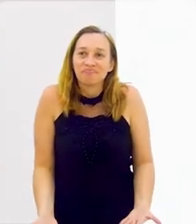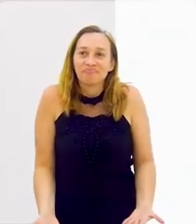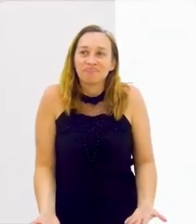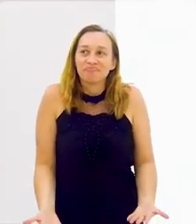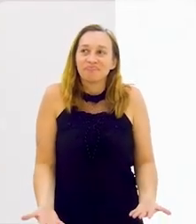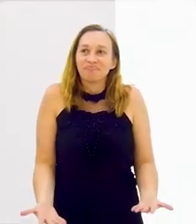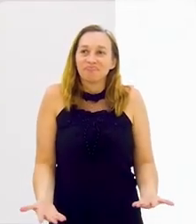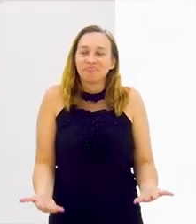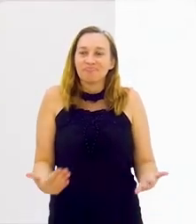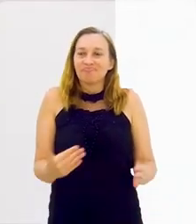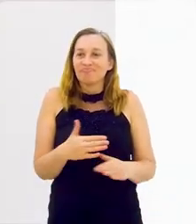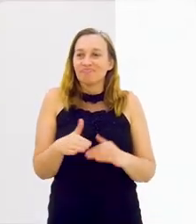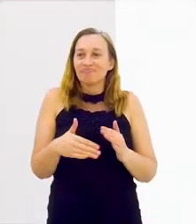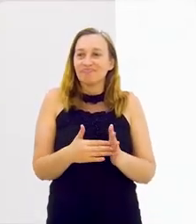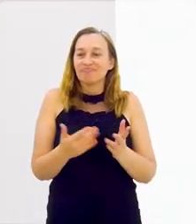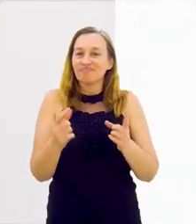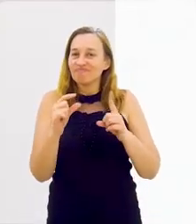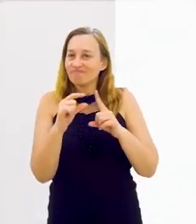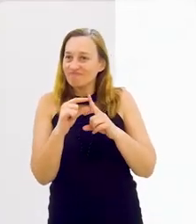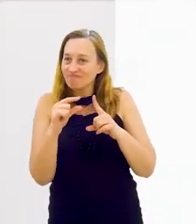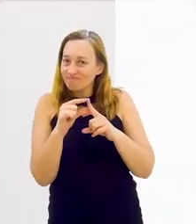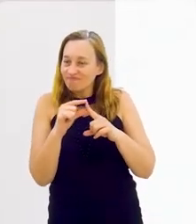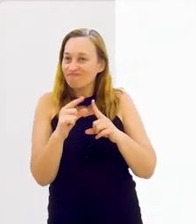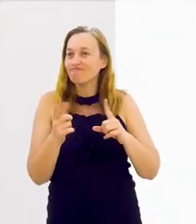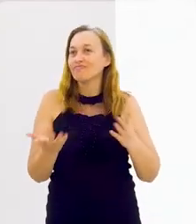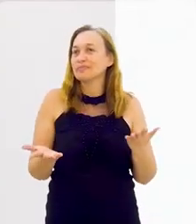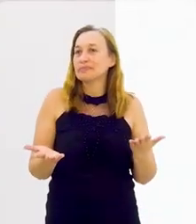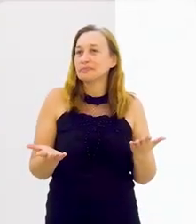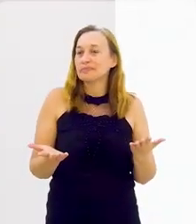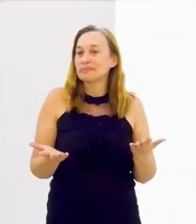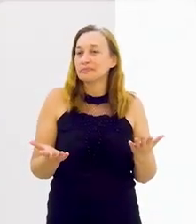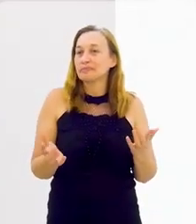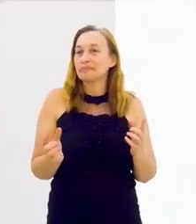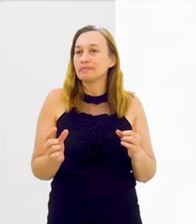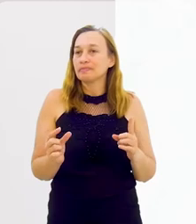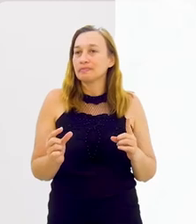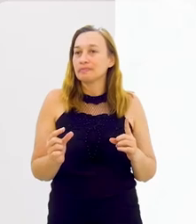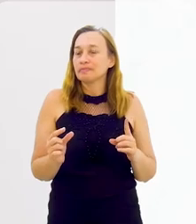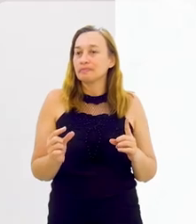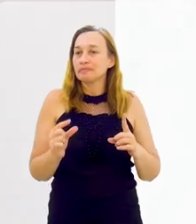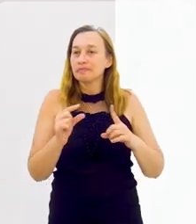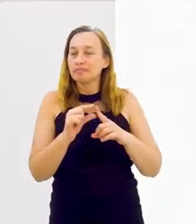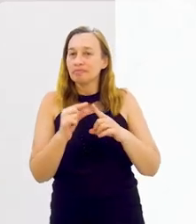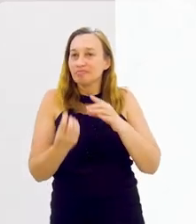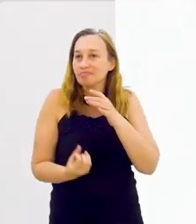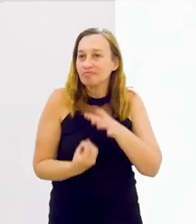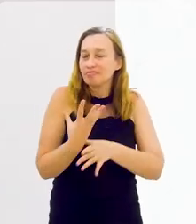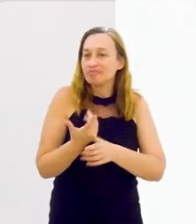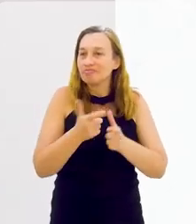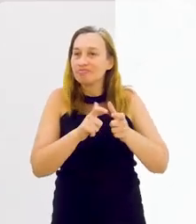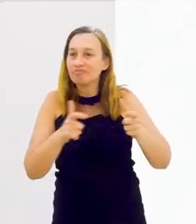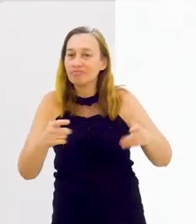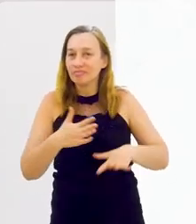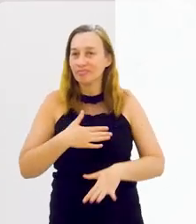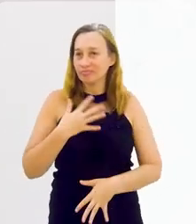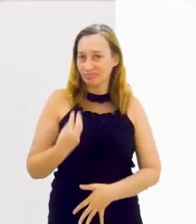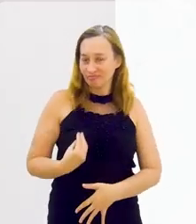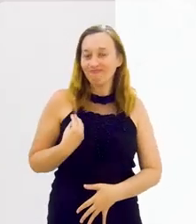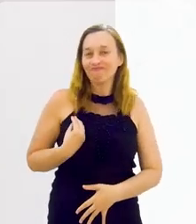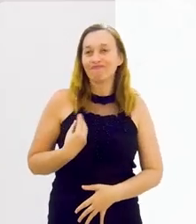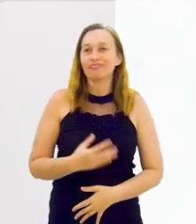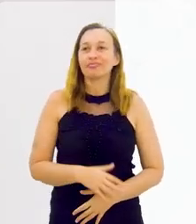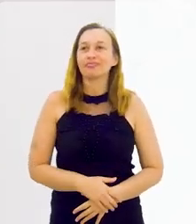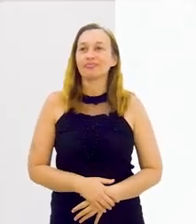É total. Através da palavra, a palavra exerceu um poder de transformação muito grande na minha vida, né?